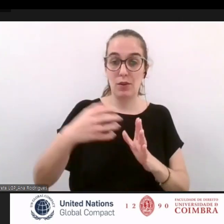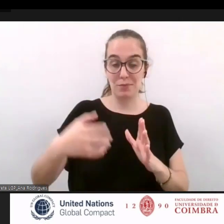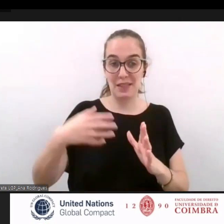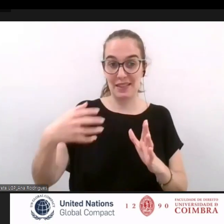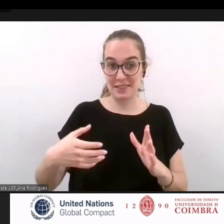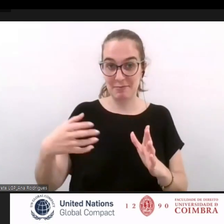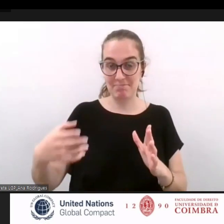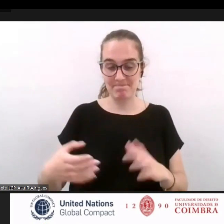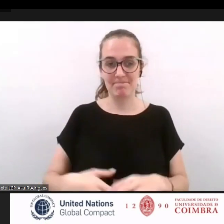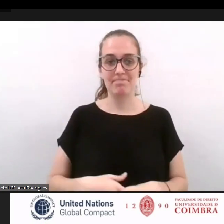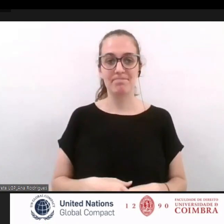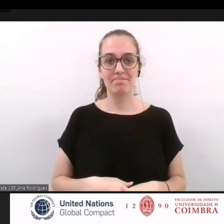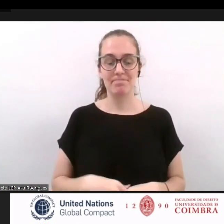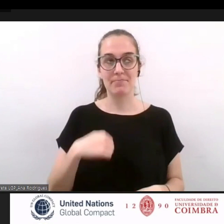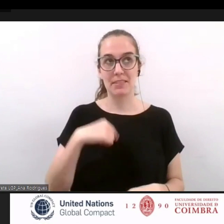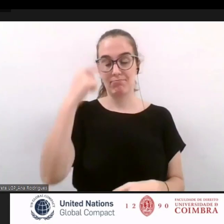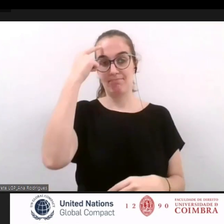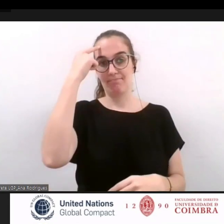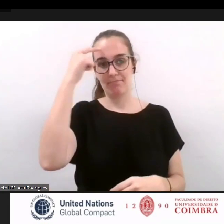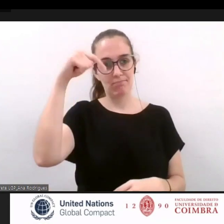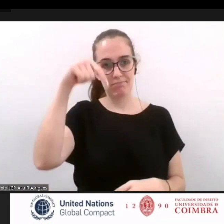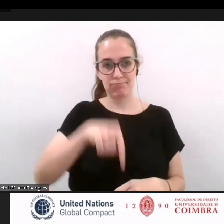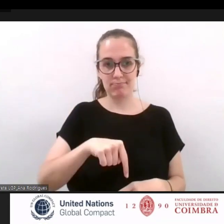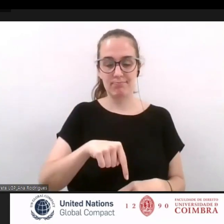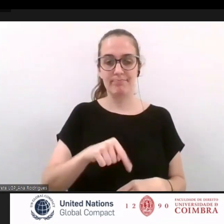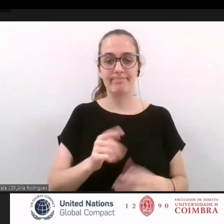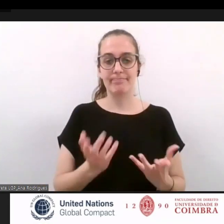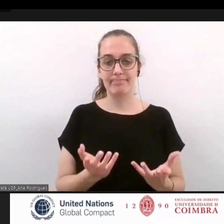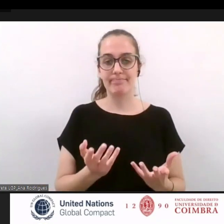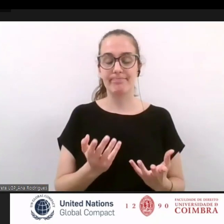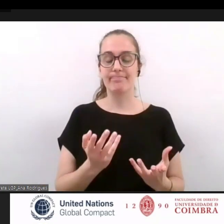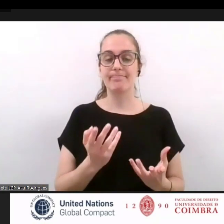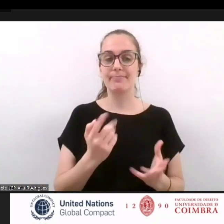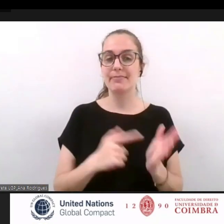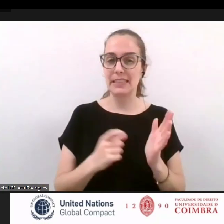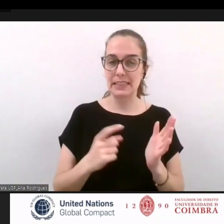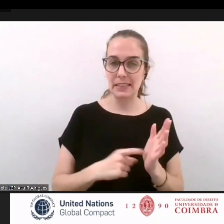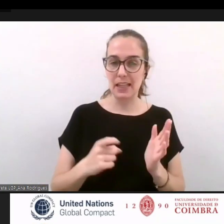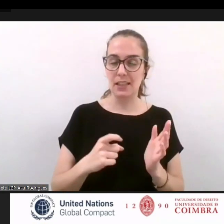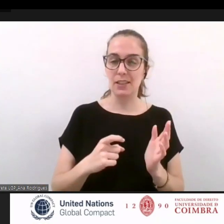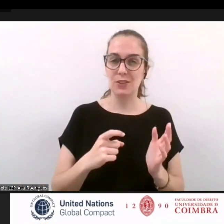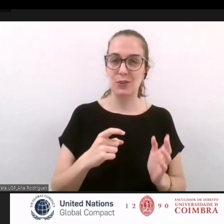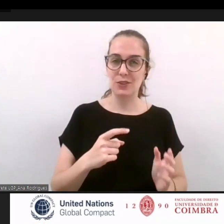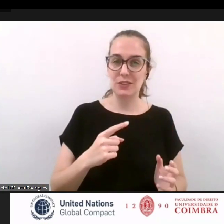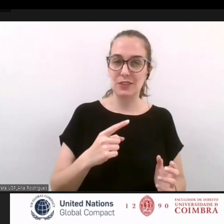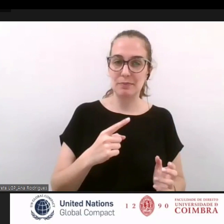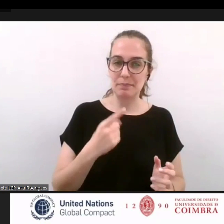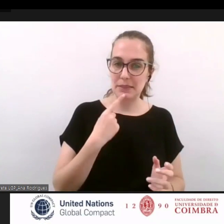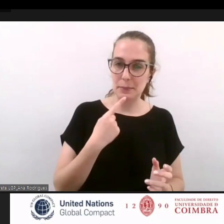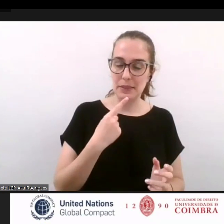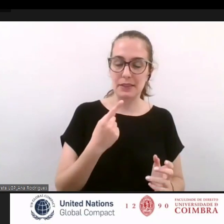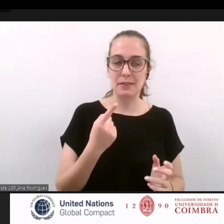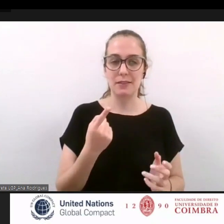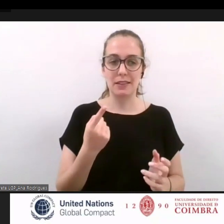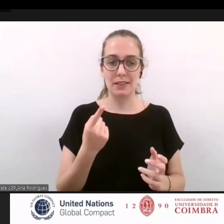E o que me vem imediatamente à cabeça é que, de facto, também é necessário haver esse sentimento de agência por parte